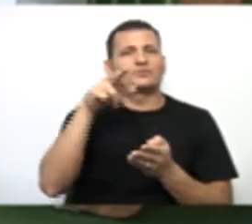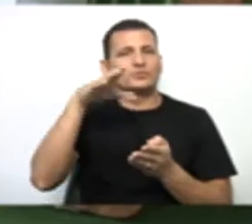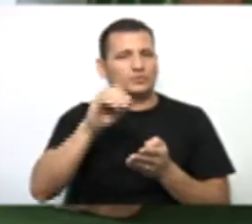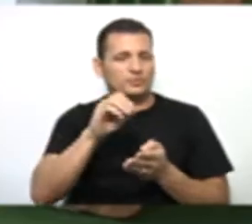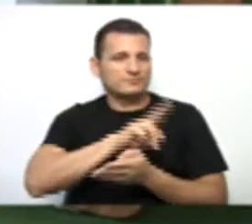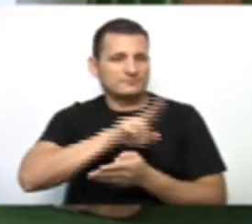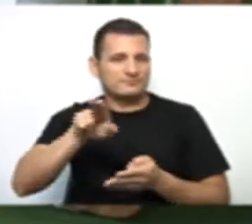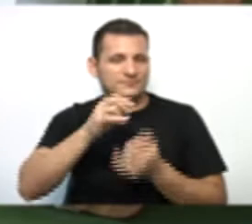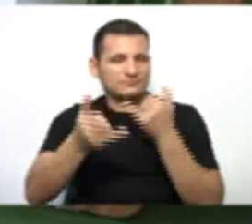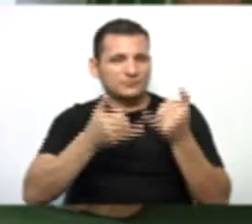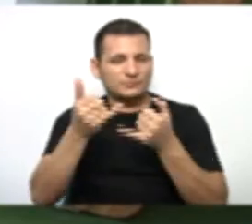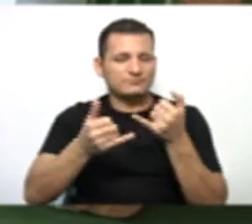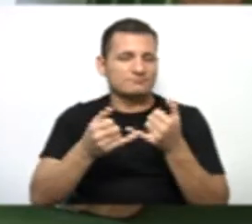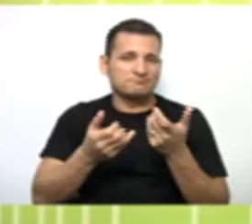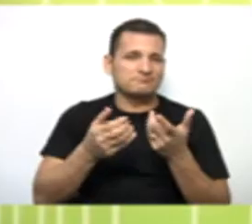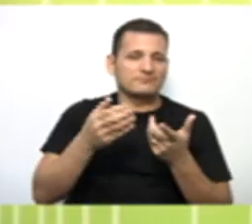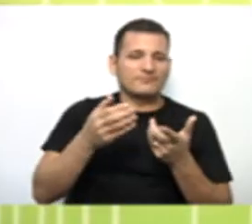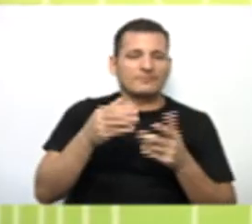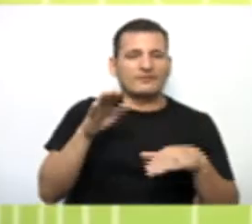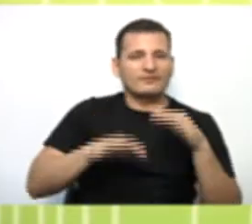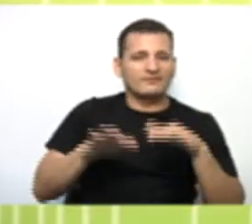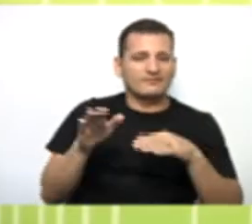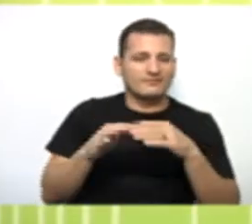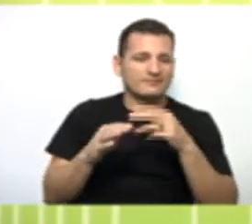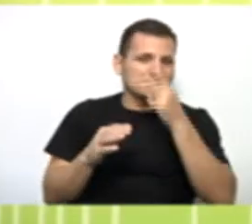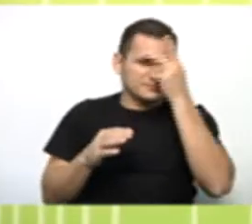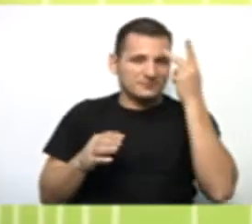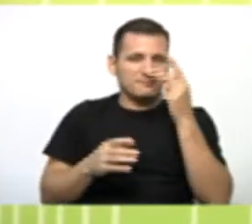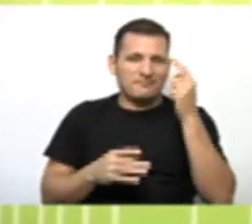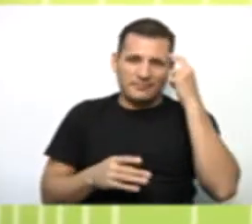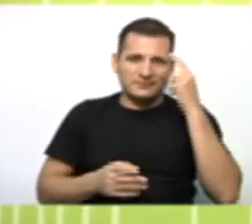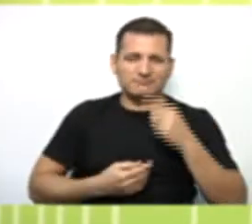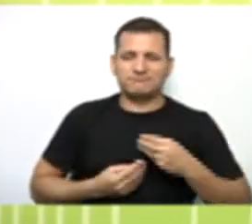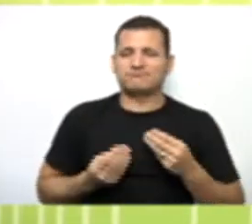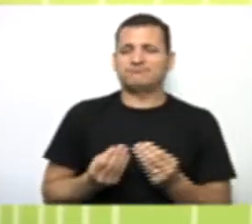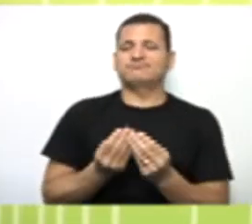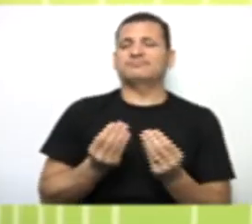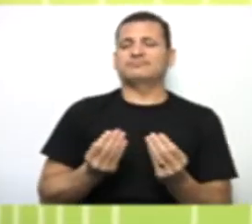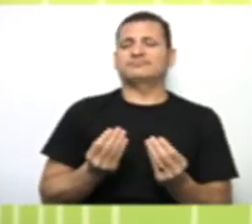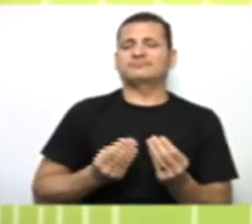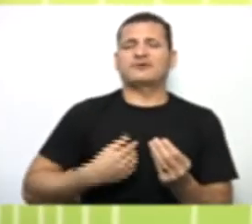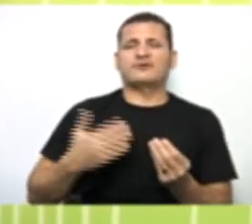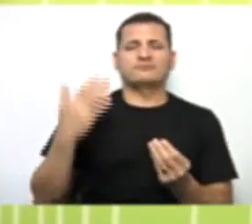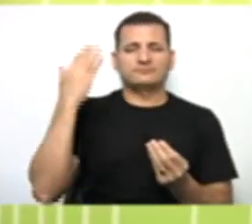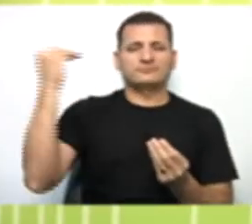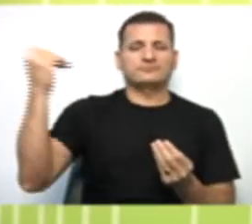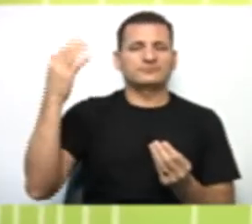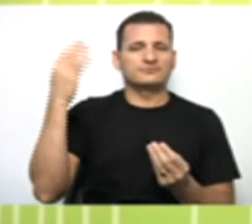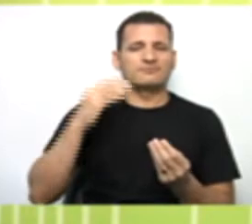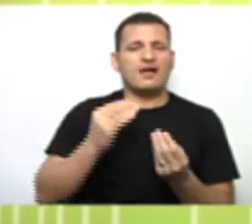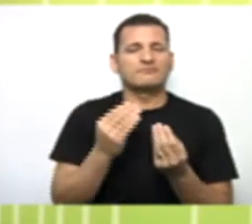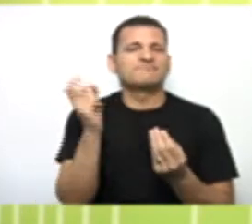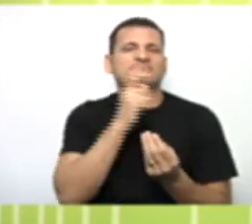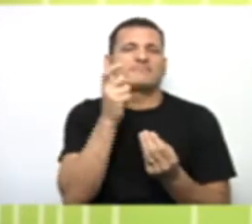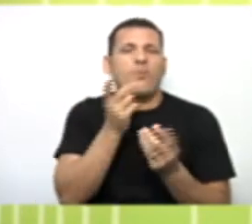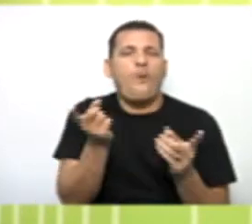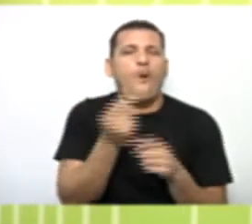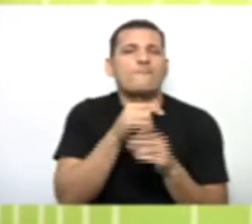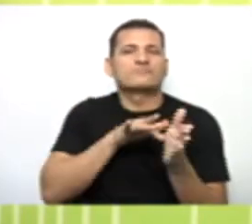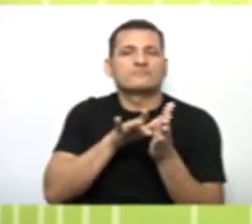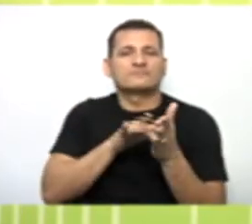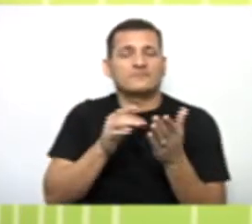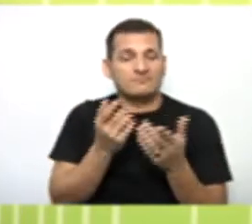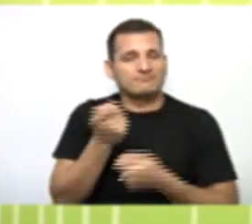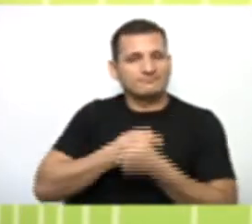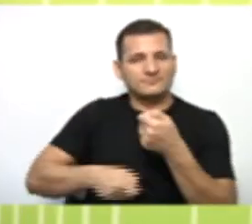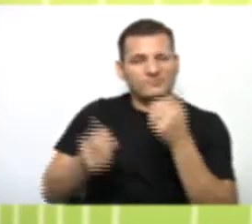Truco. É truco. A pessoa acaba ali se colocando numa posição, sobe na cadeira e tal, tudo mais, mas está blefando. Em negociações acontece